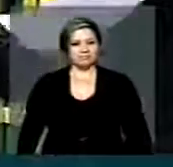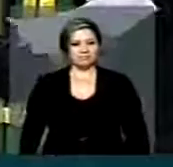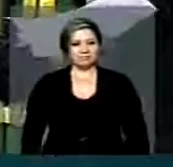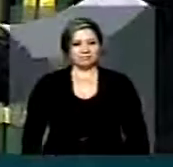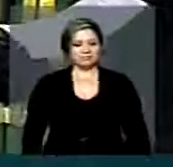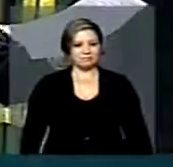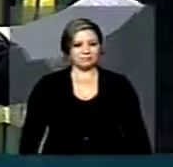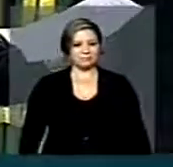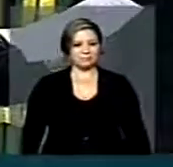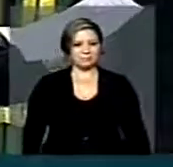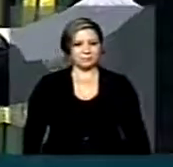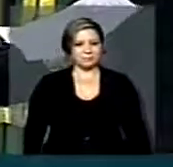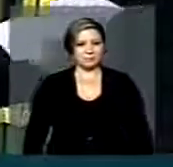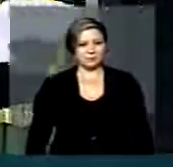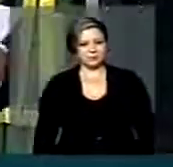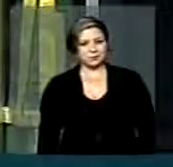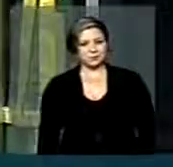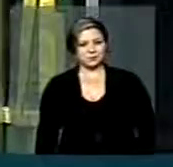Papel.